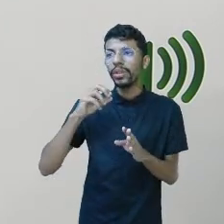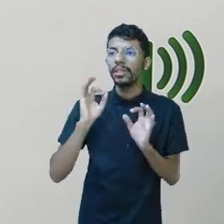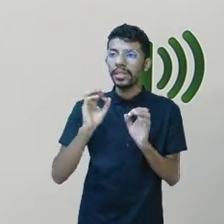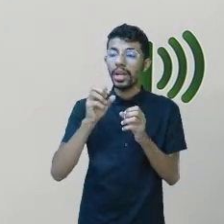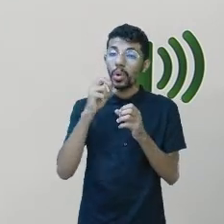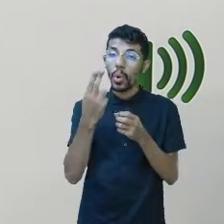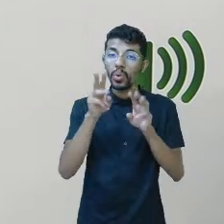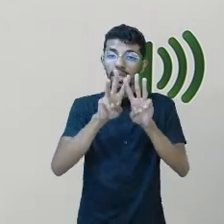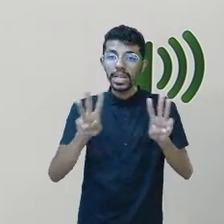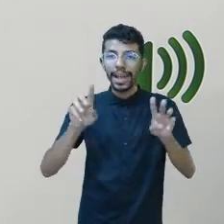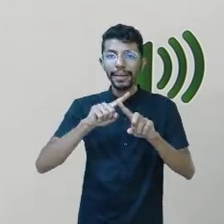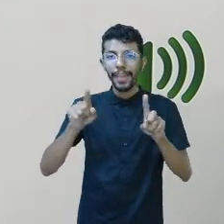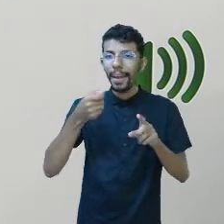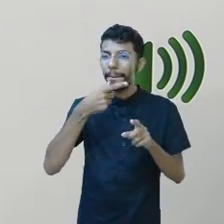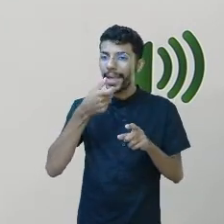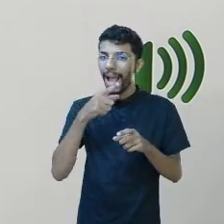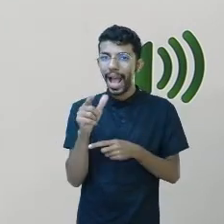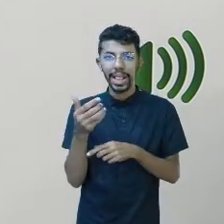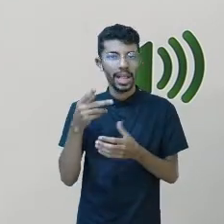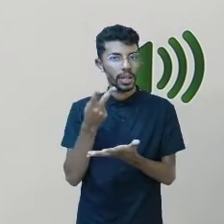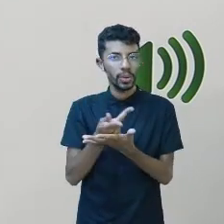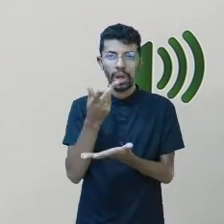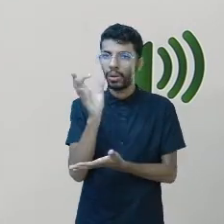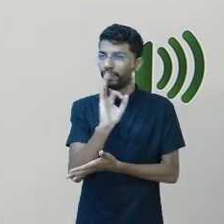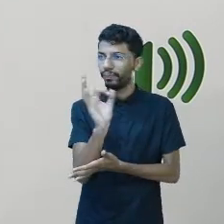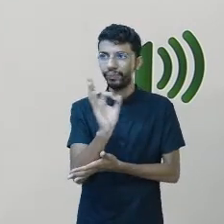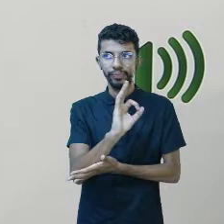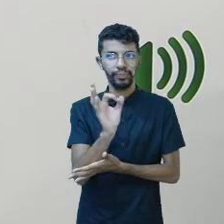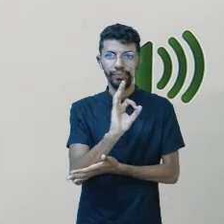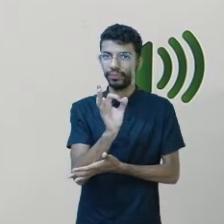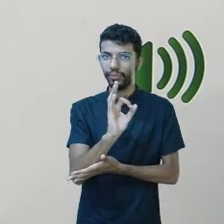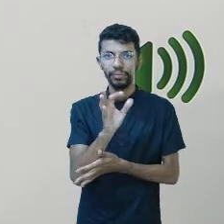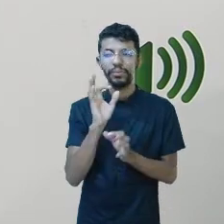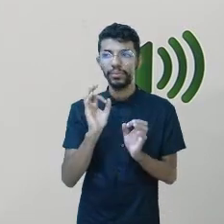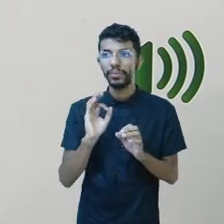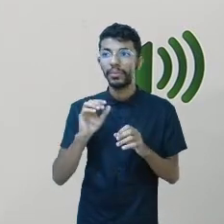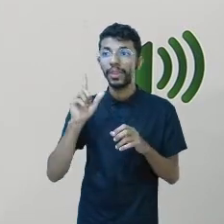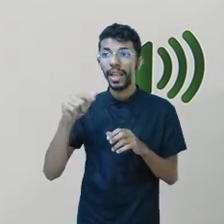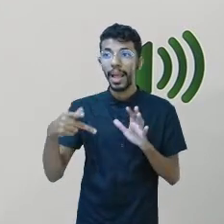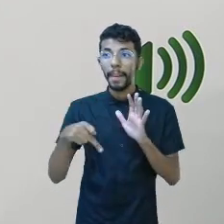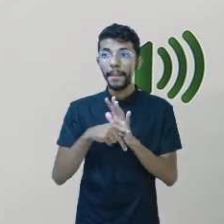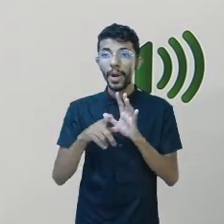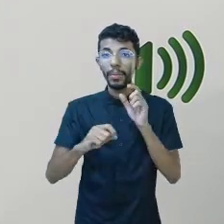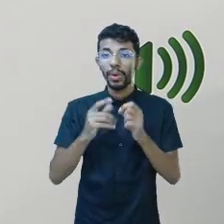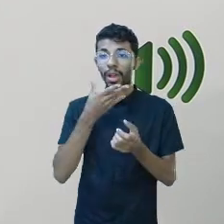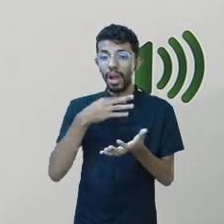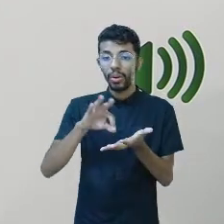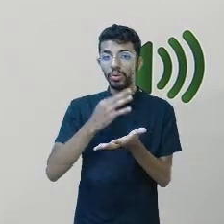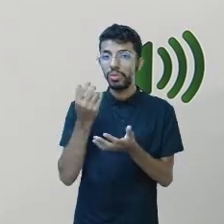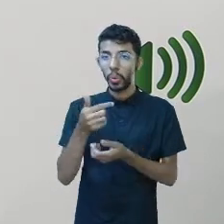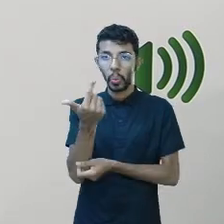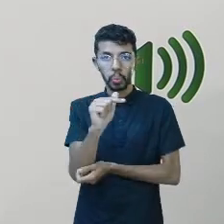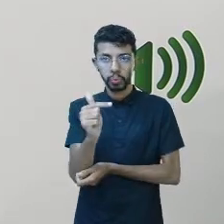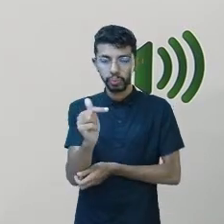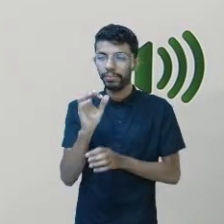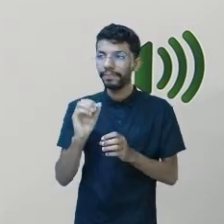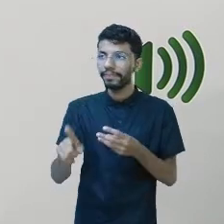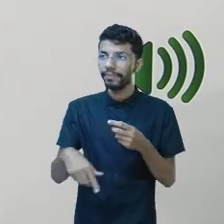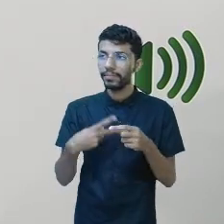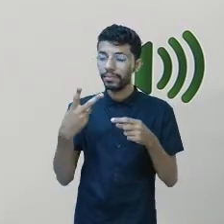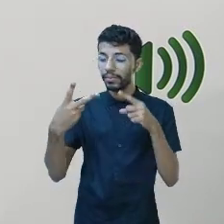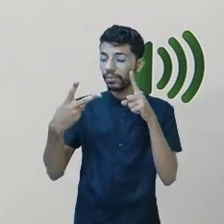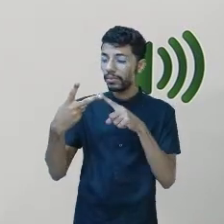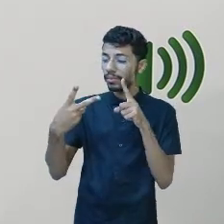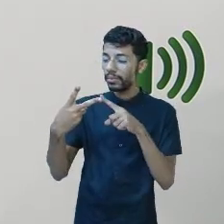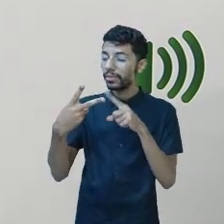site. Não acontece isso com a piada, tá certo? Ela é de autor desconhecido. Também nós